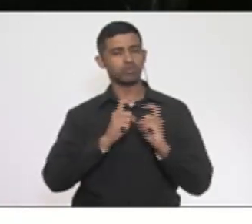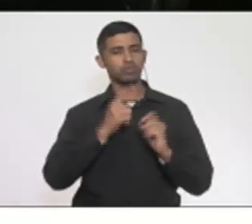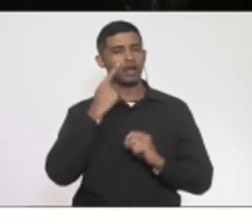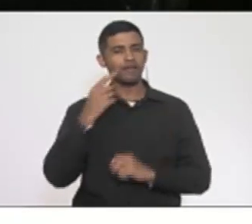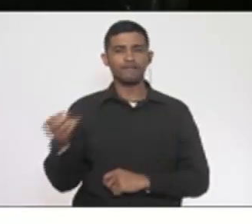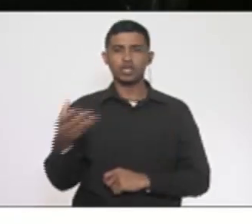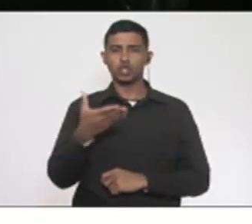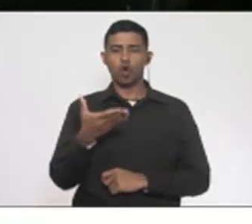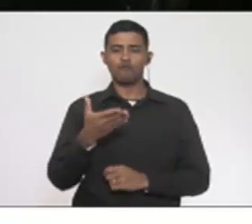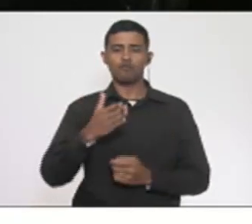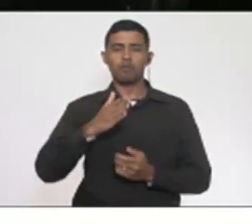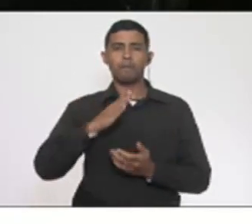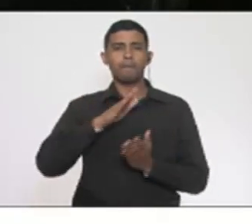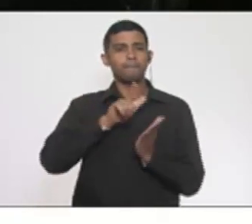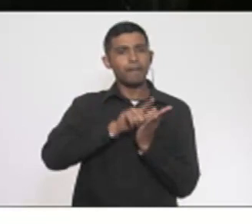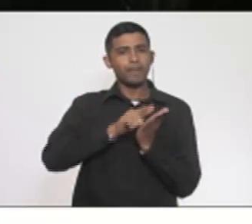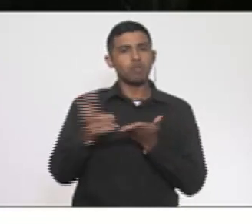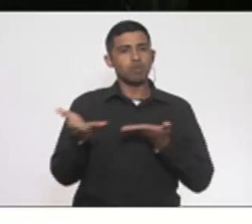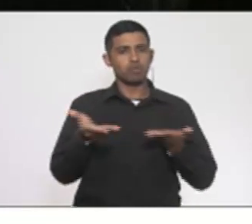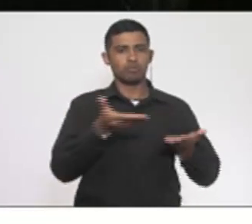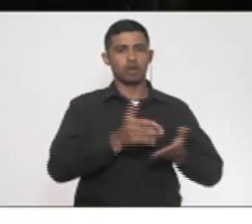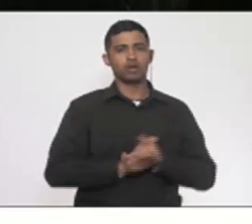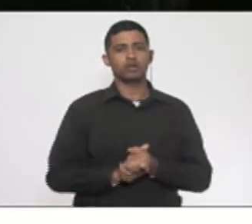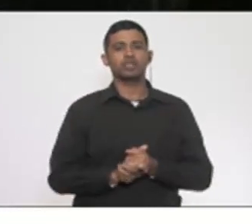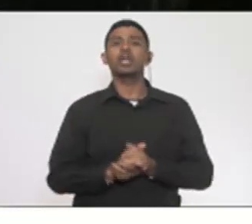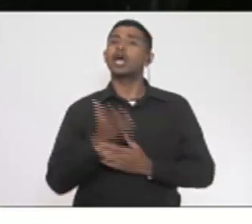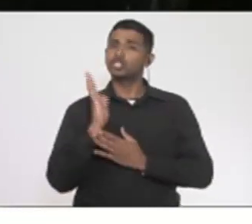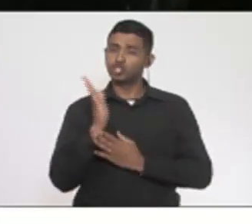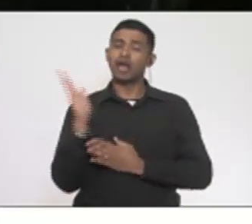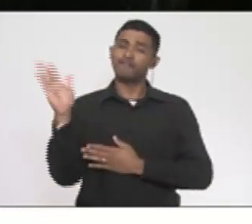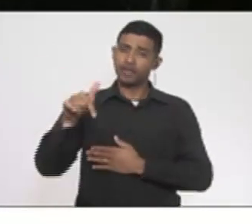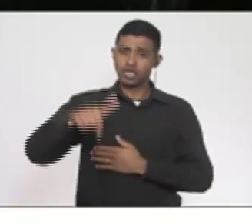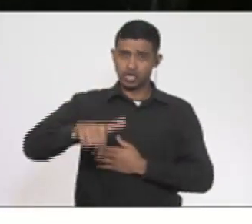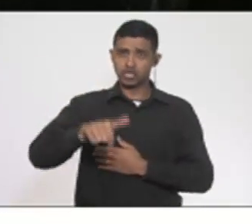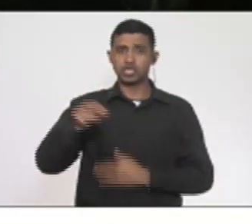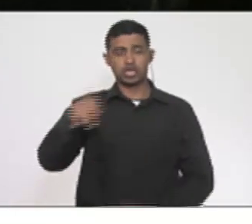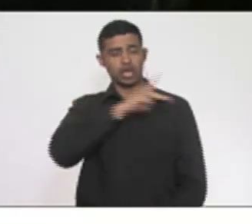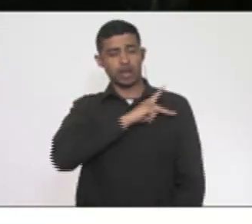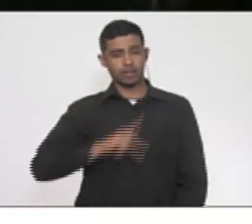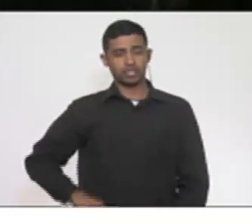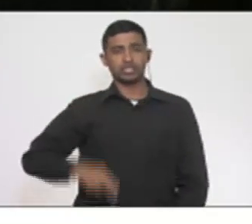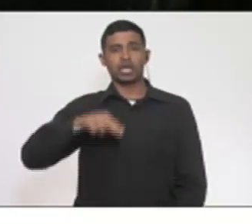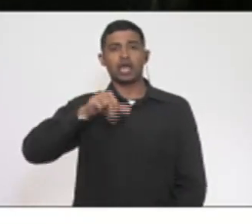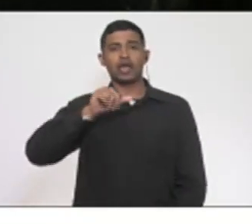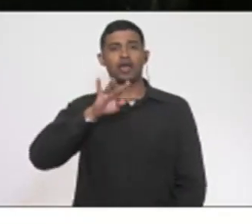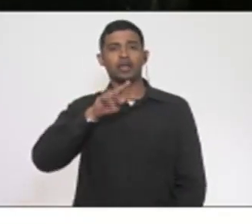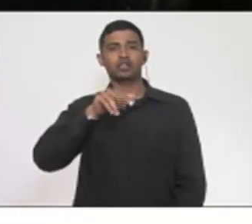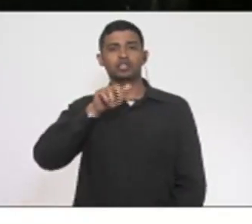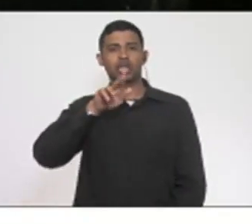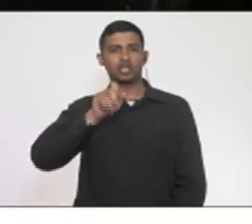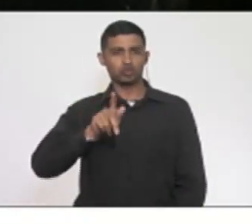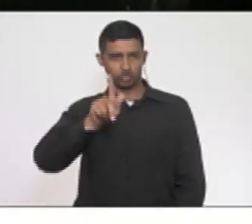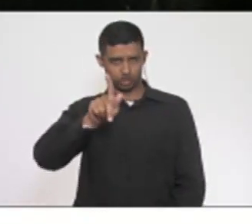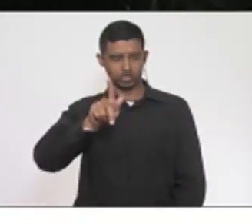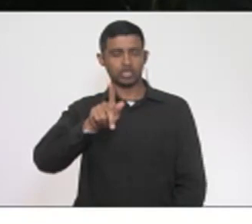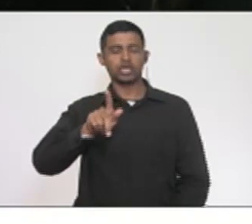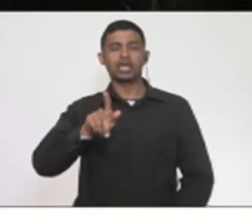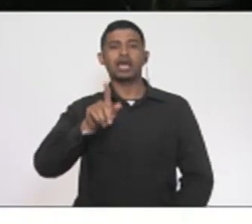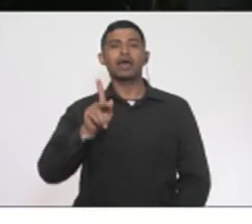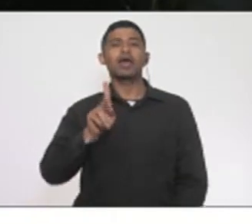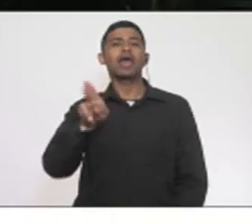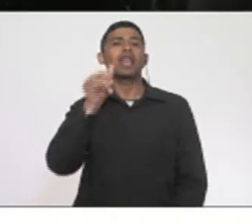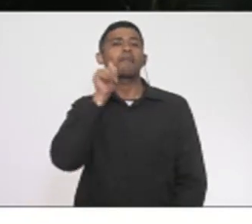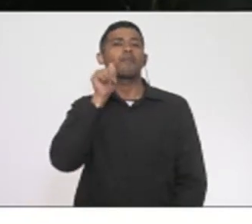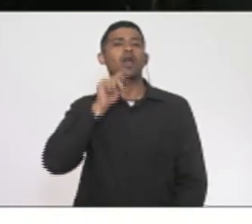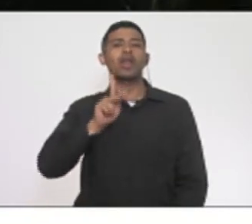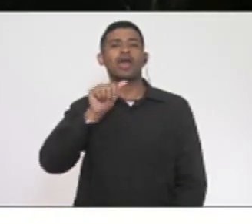novos convites. Já recebemos aqui a presidente da Naturgy, doutora Cátia, já recebemos aqui